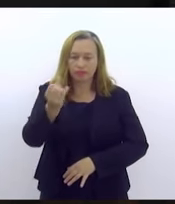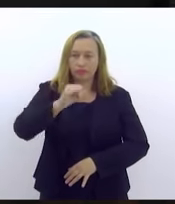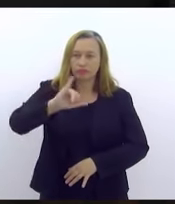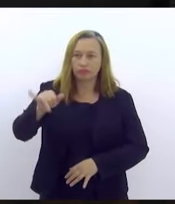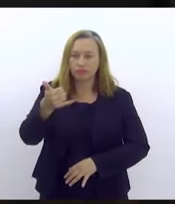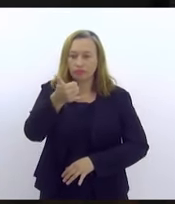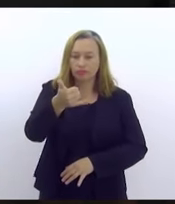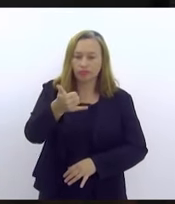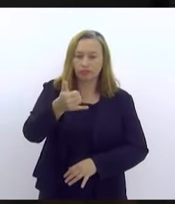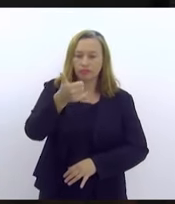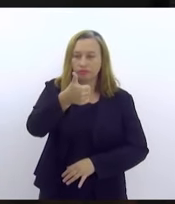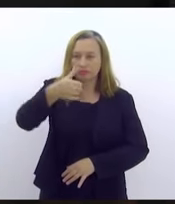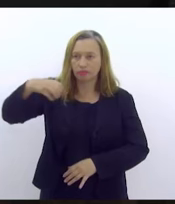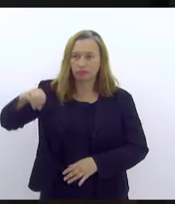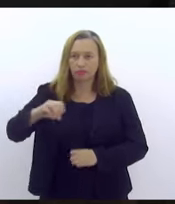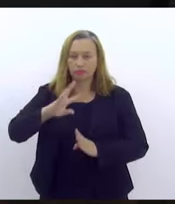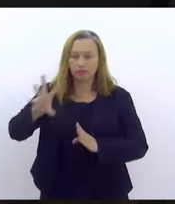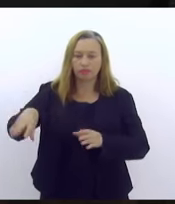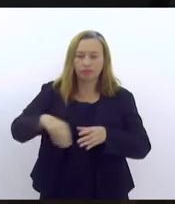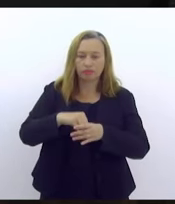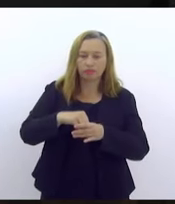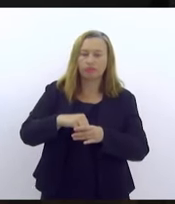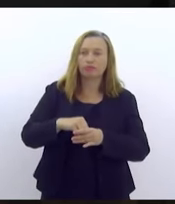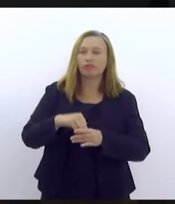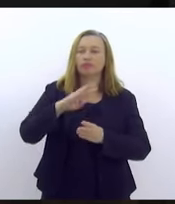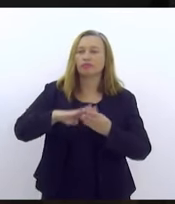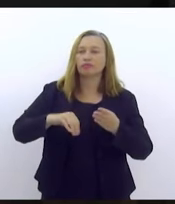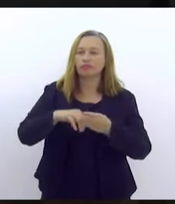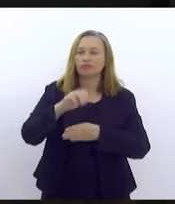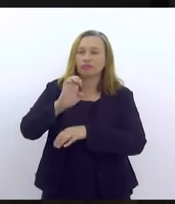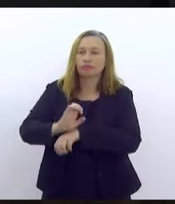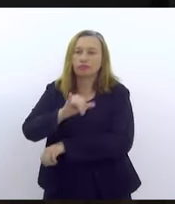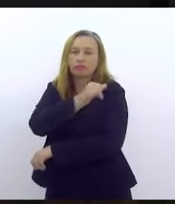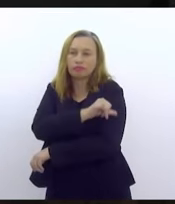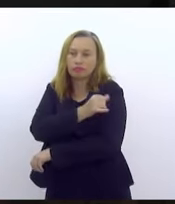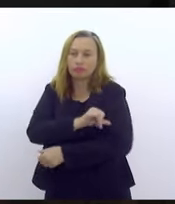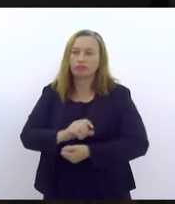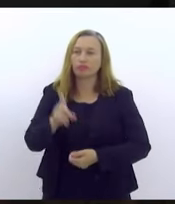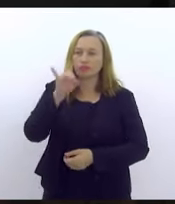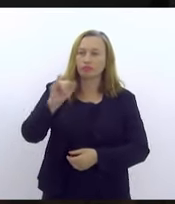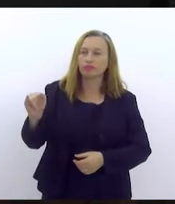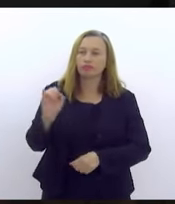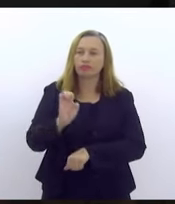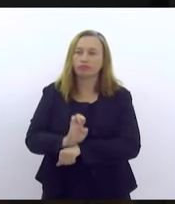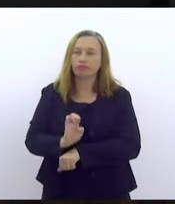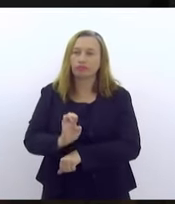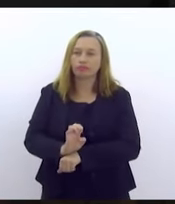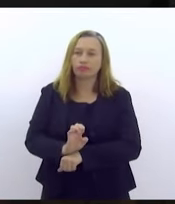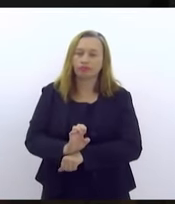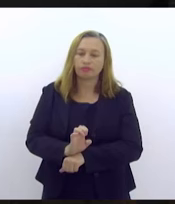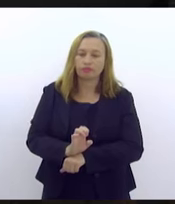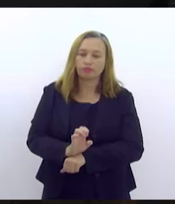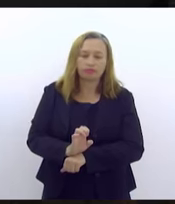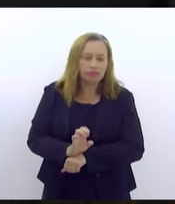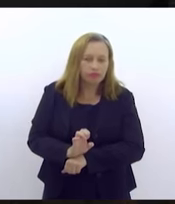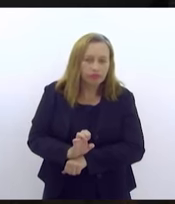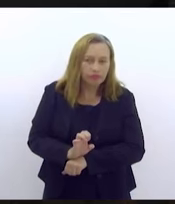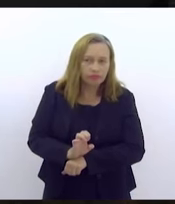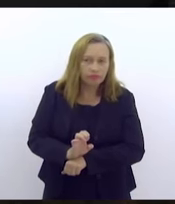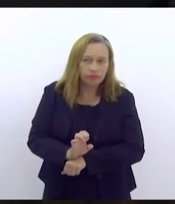de janeiro de 2010, para incluir no calendário oficial do Estado do Rio de Janeiro o Dia Estadual